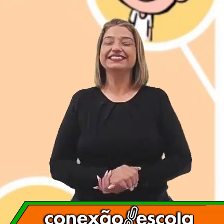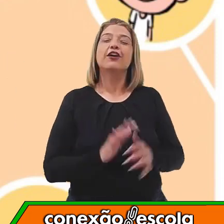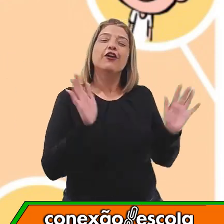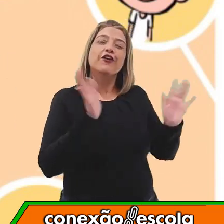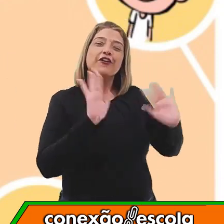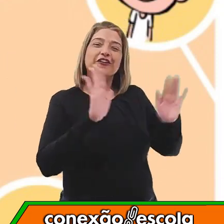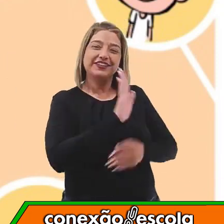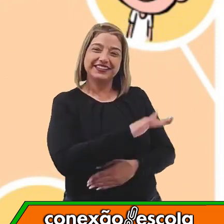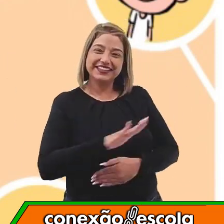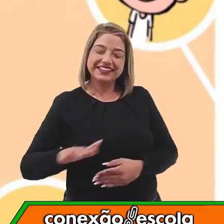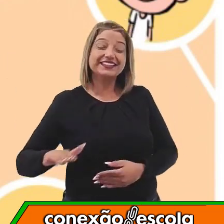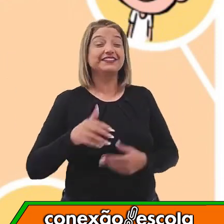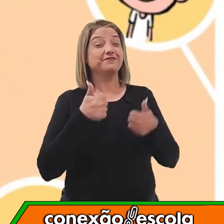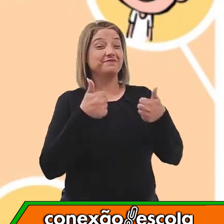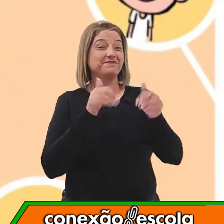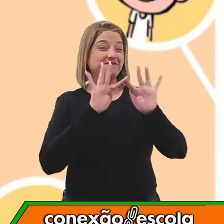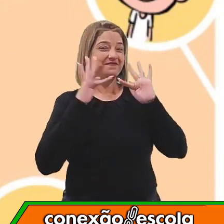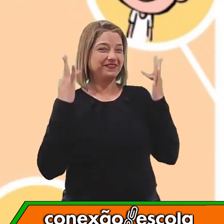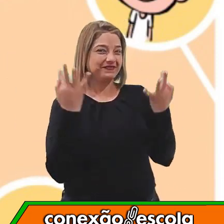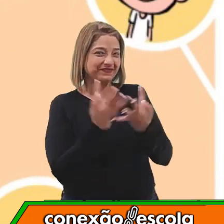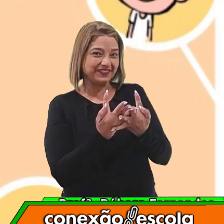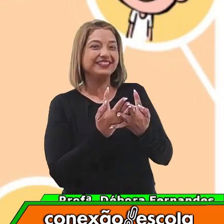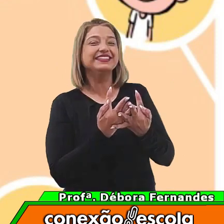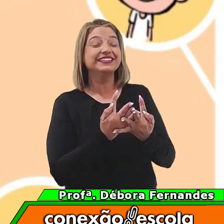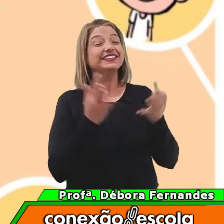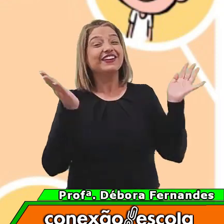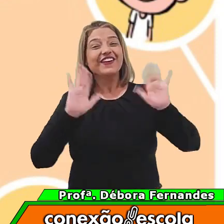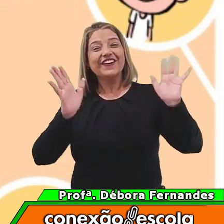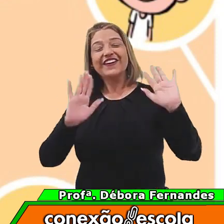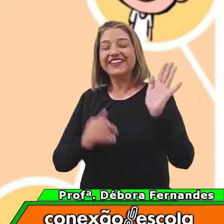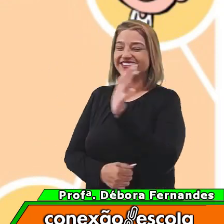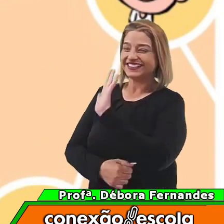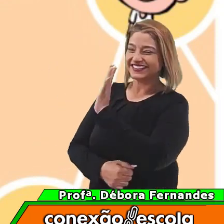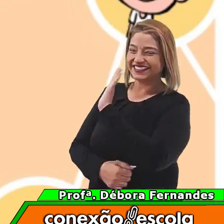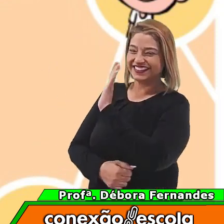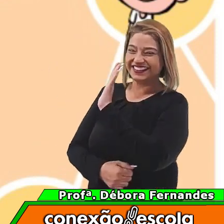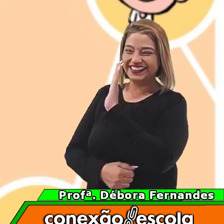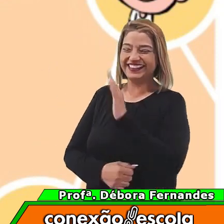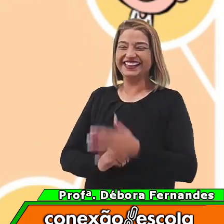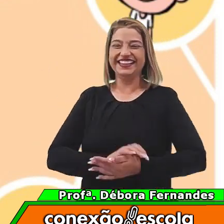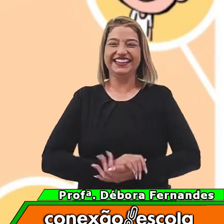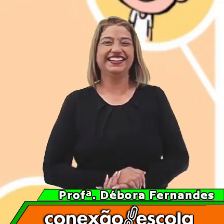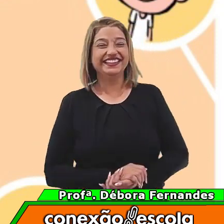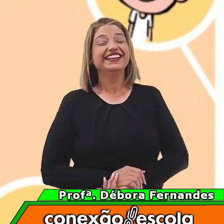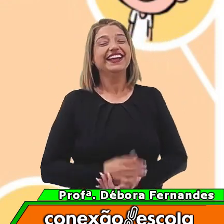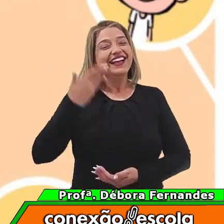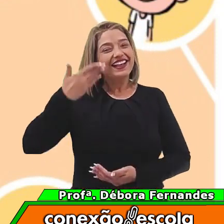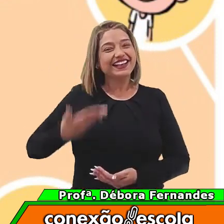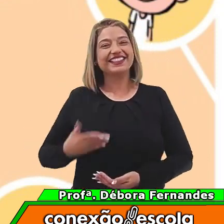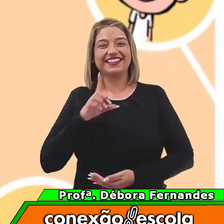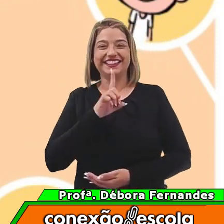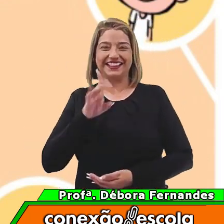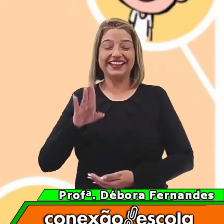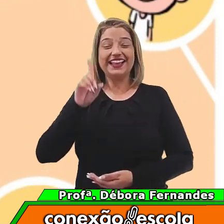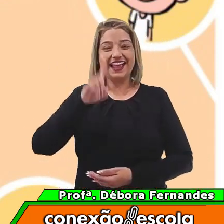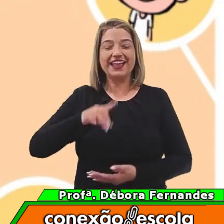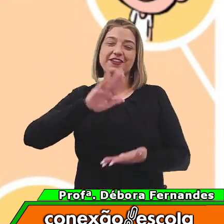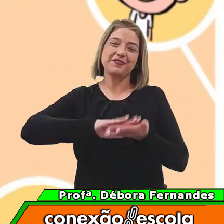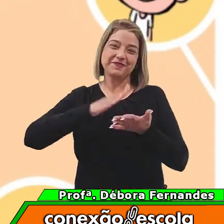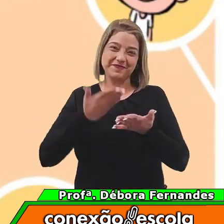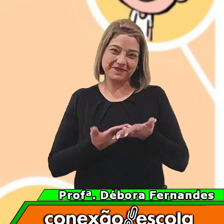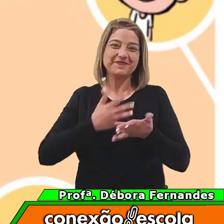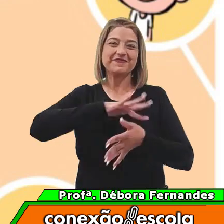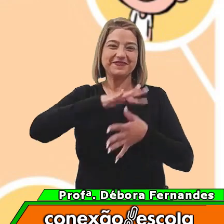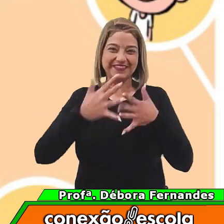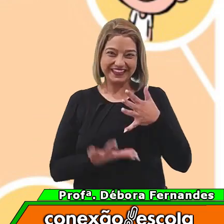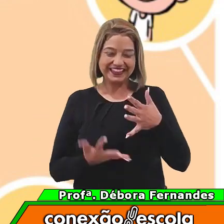olá crianças, olá famílias, olá Pro Débora. A Débora é a nossa professora